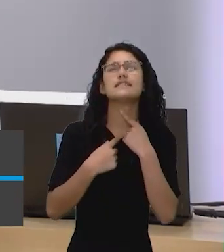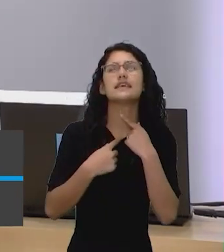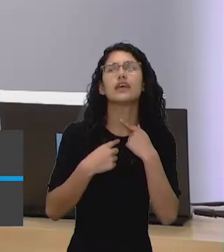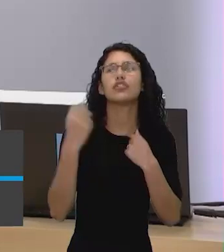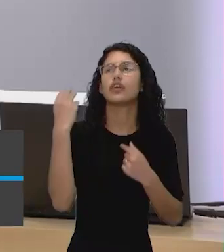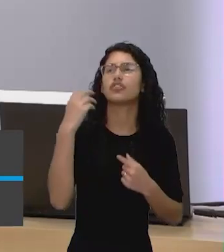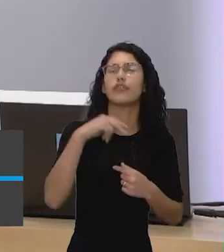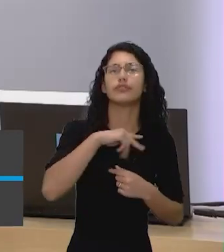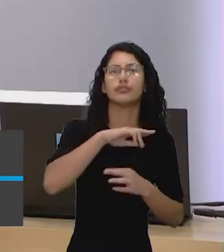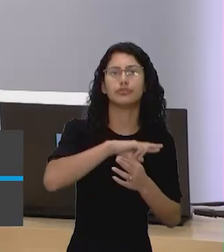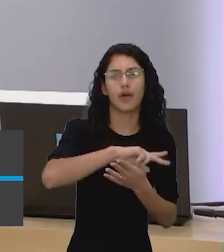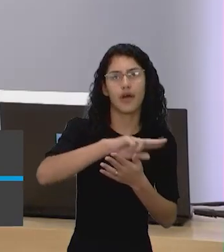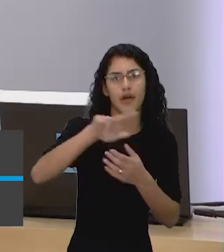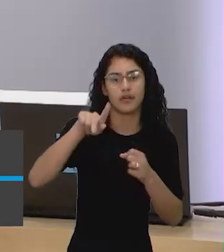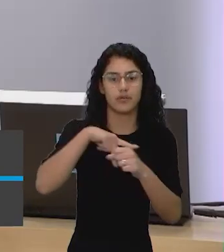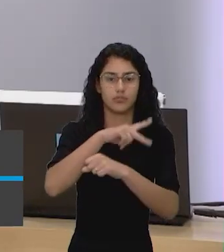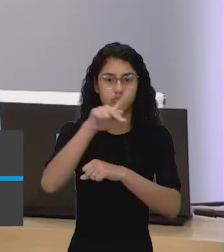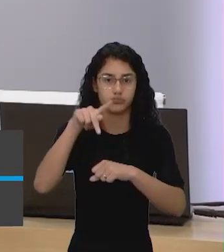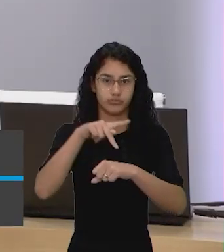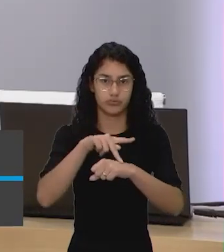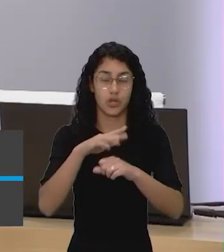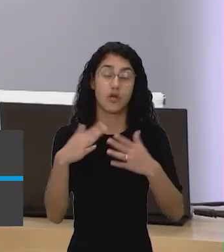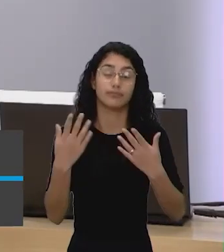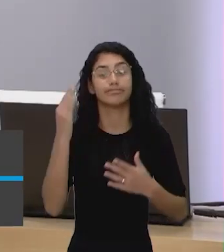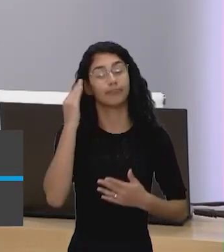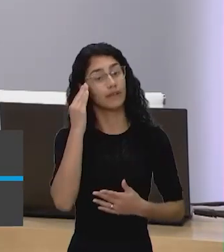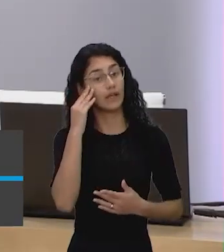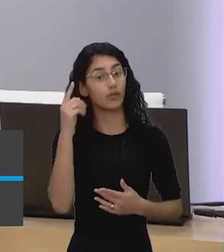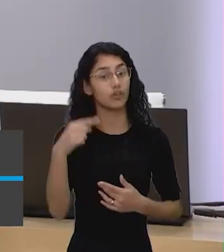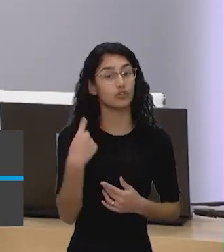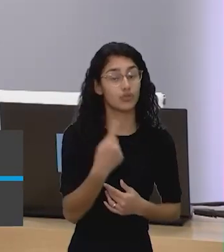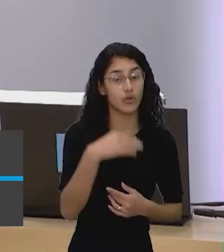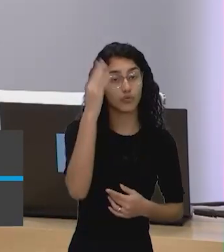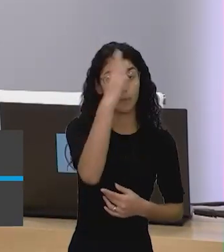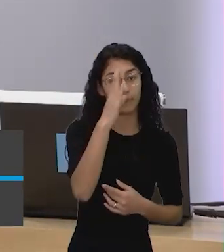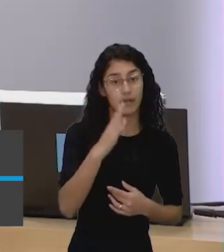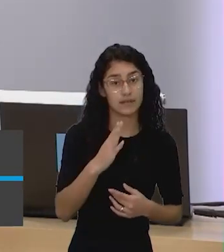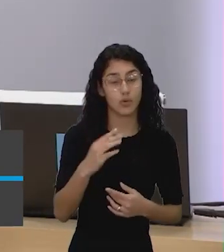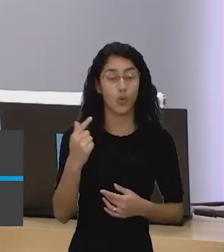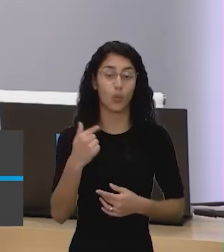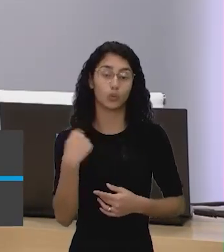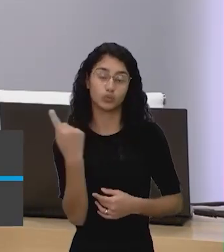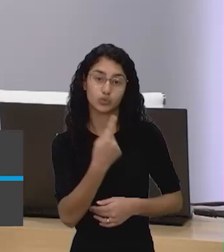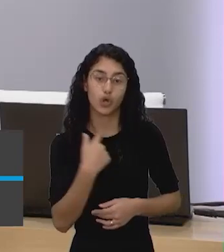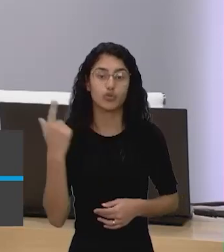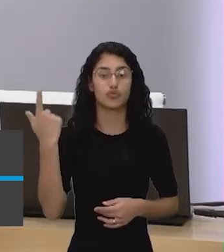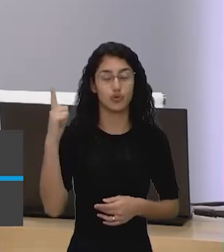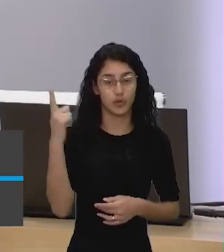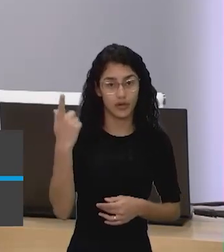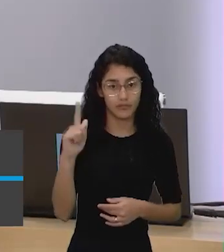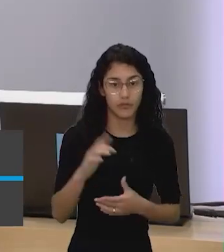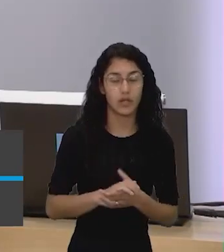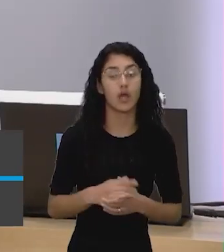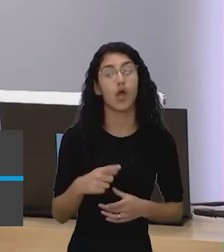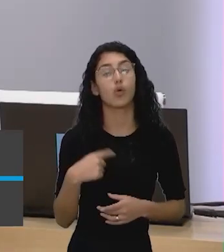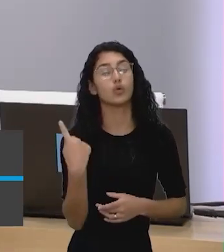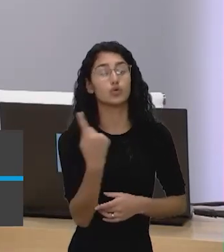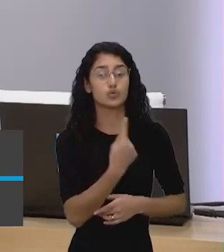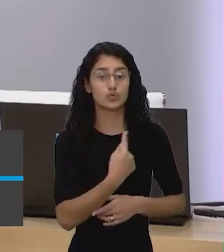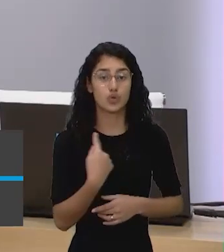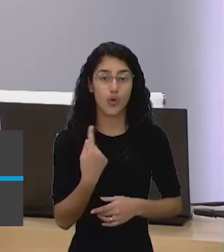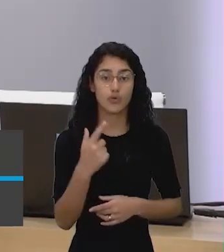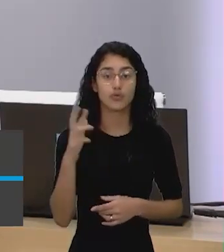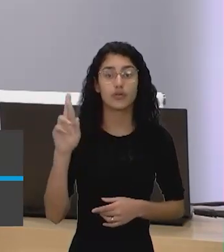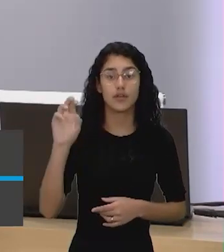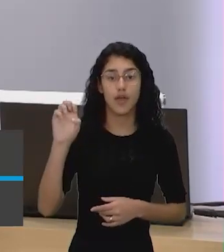que entender que o processo que a gente vive no Brasil, né, com a nossa geografia, então com o nosso clima, né, com os nossos recursos naturais, com a